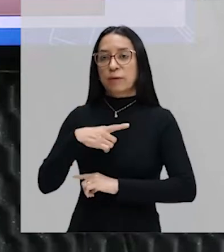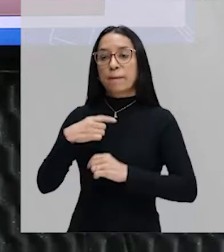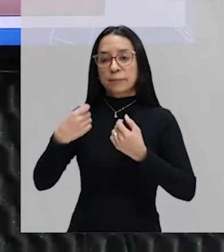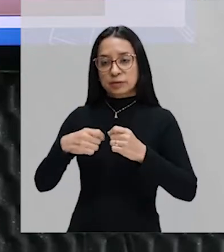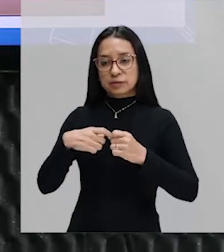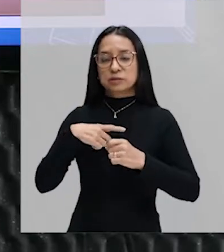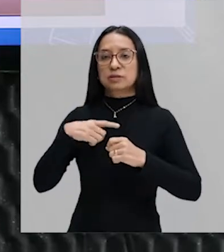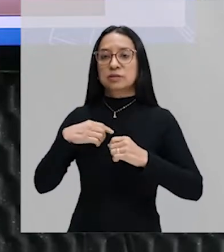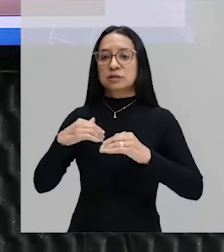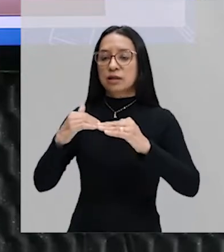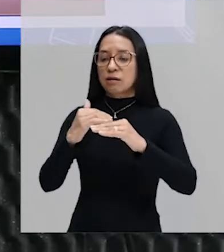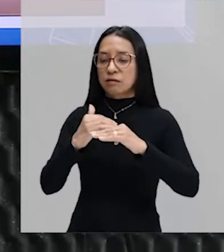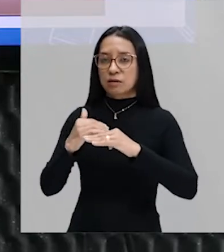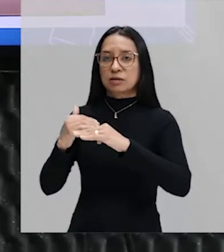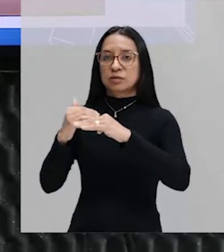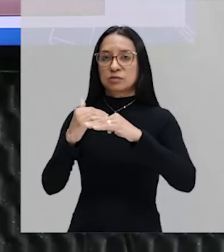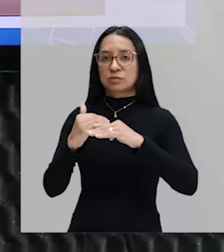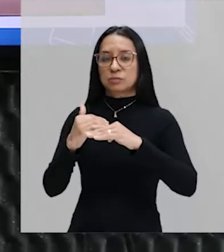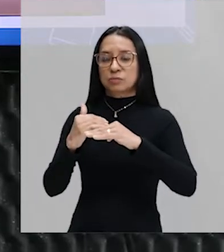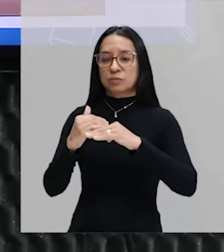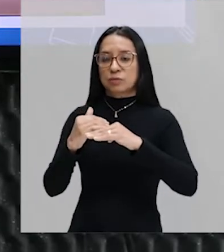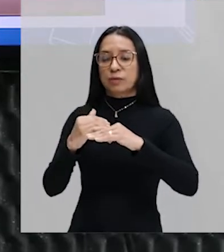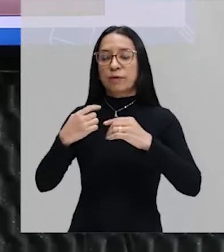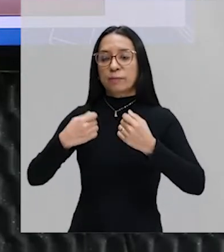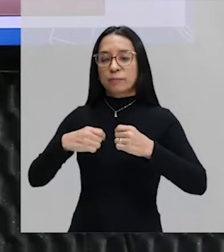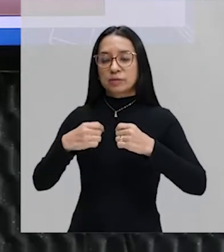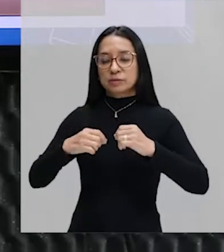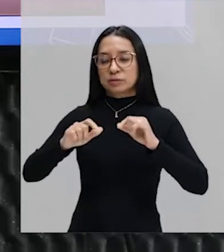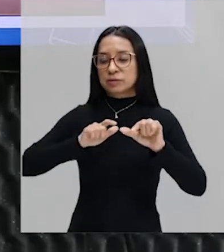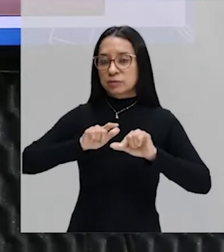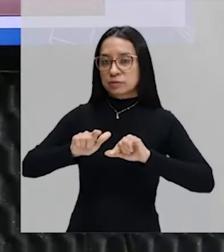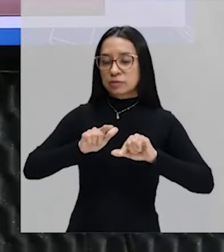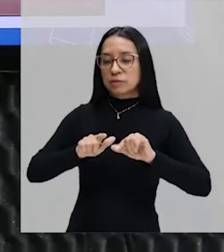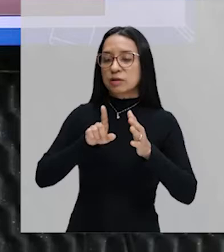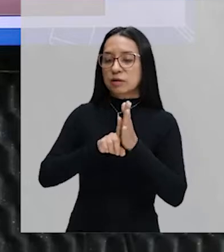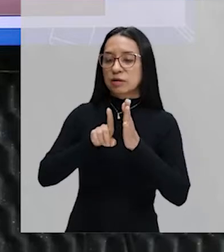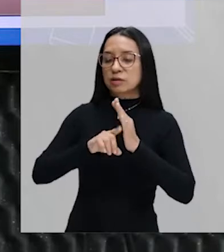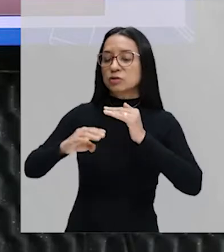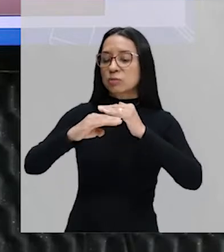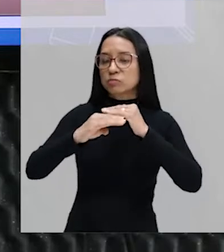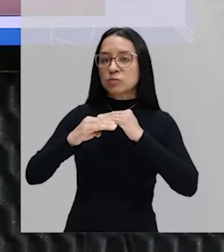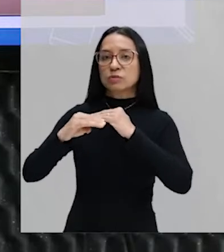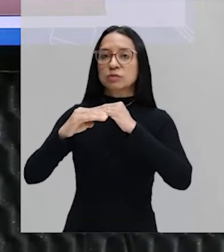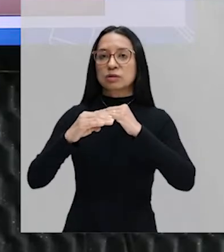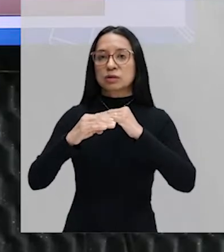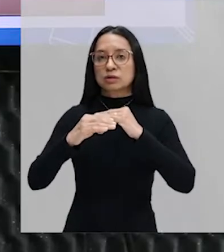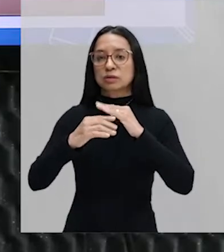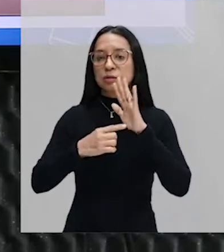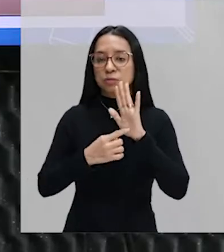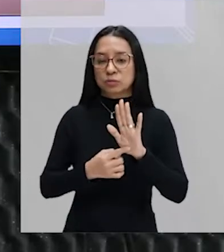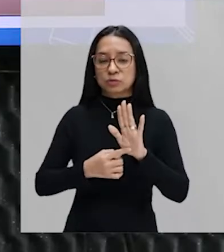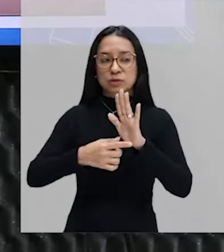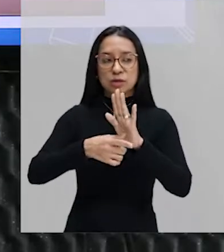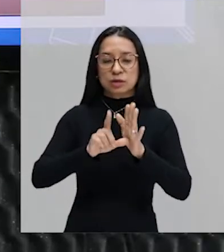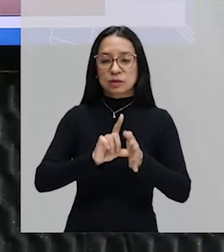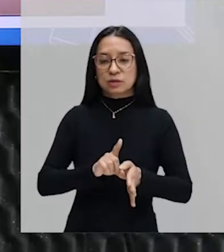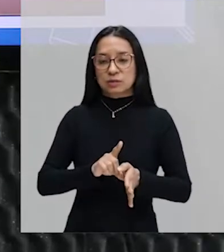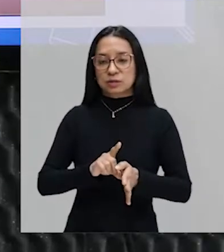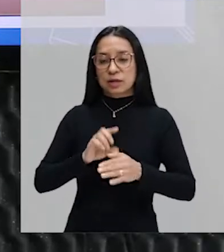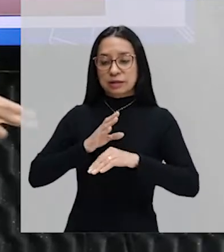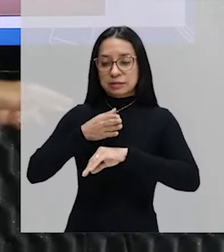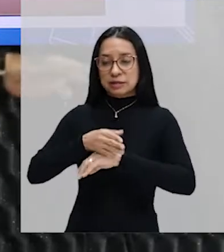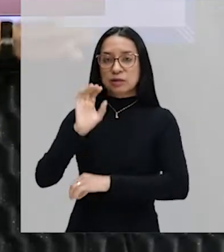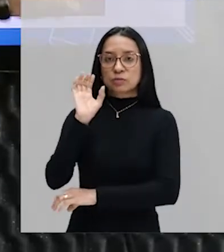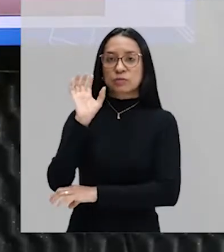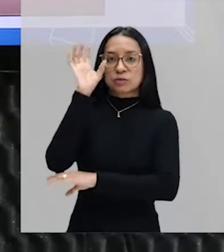equilíbrio. Tem que trabalhar a questão da equidade que eu mostrei ainda há pouco para vocês. E o que acontece? Dentro do basquetebol,